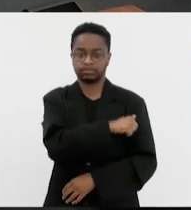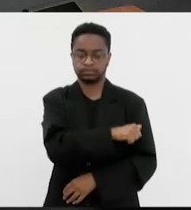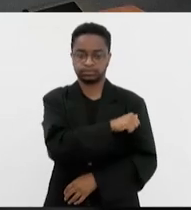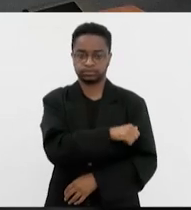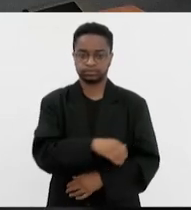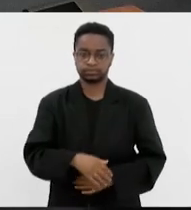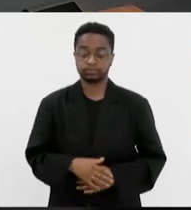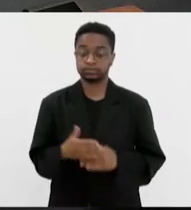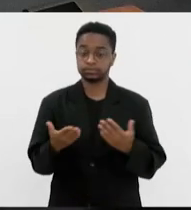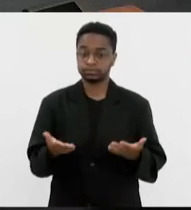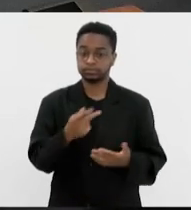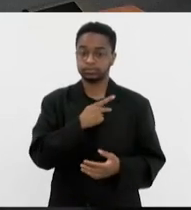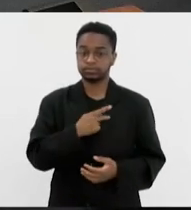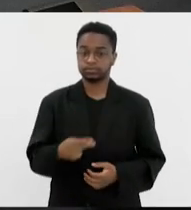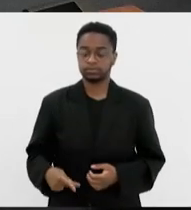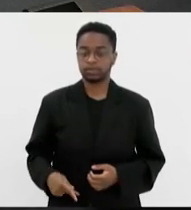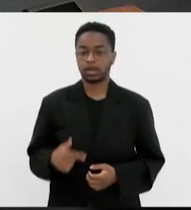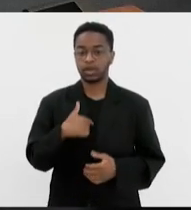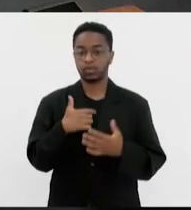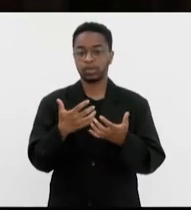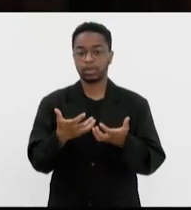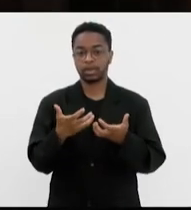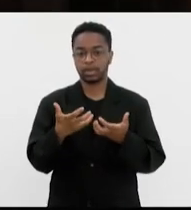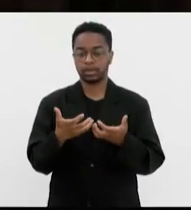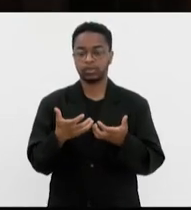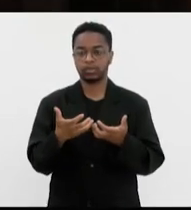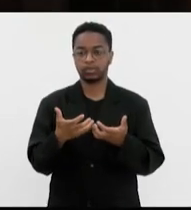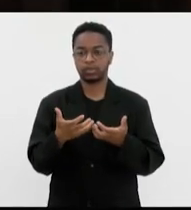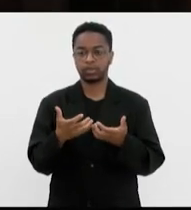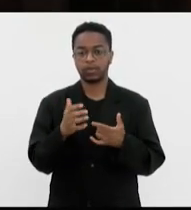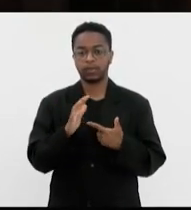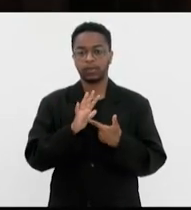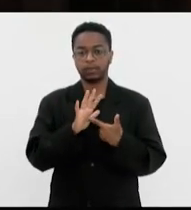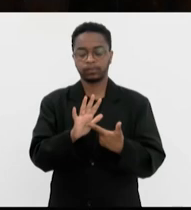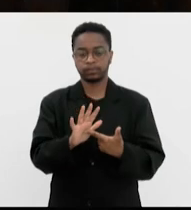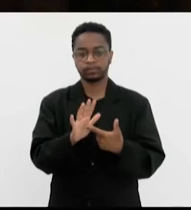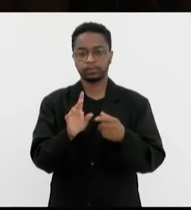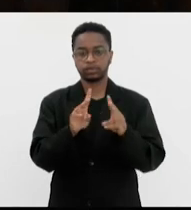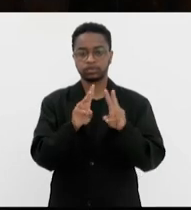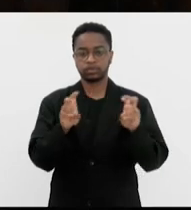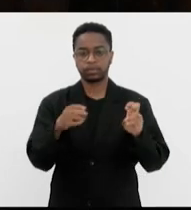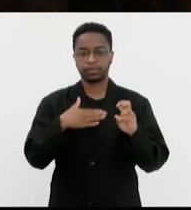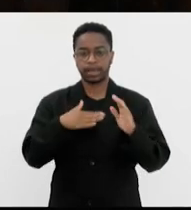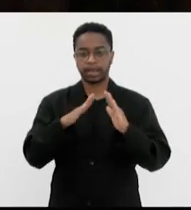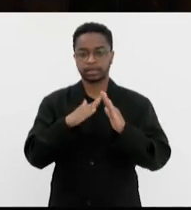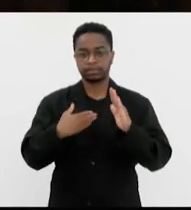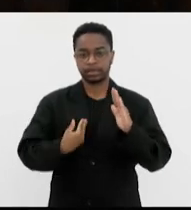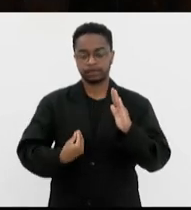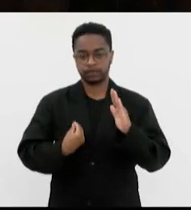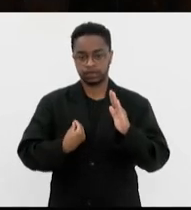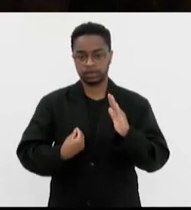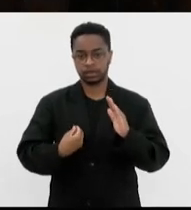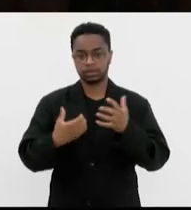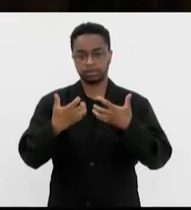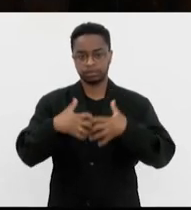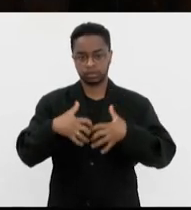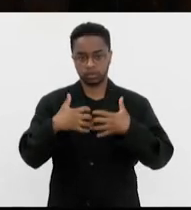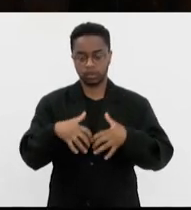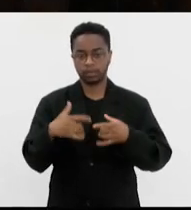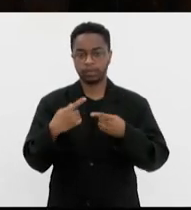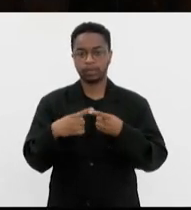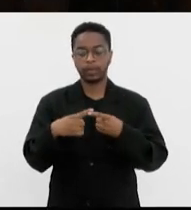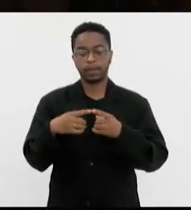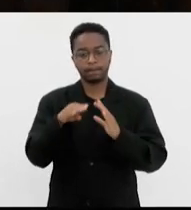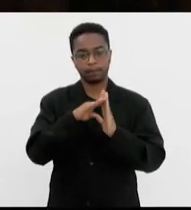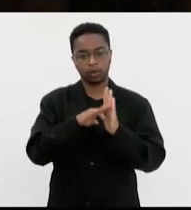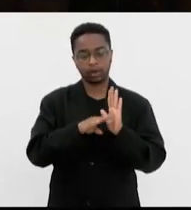Bom, presidente, queria aqui fazer um balanço sobre o Minha Casa Minha Vida em Petrópolis, programa